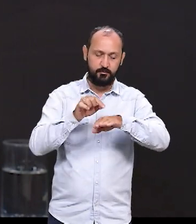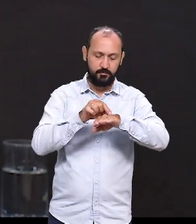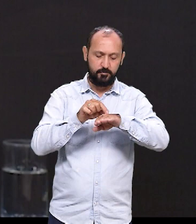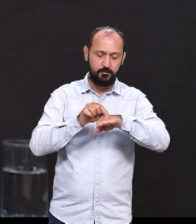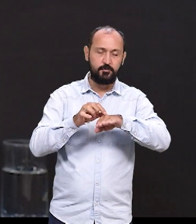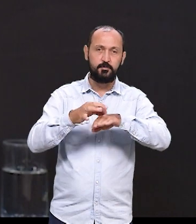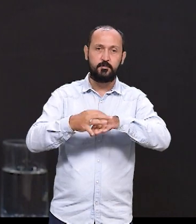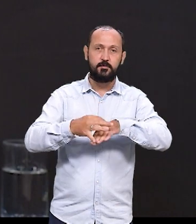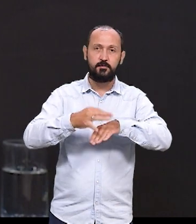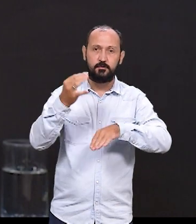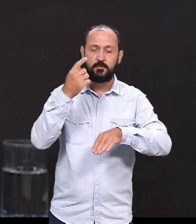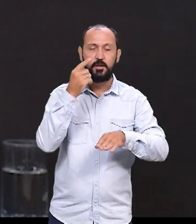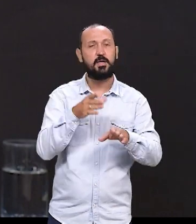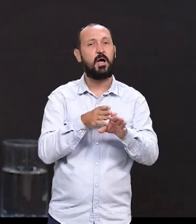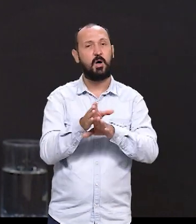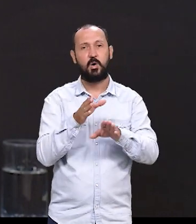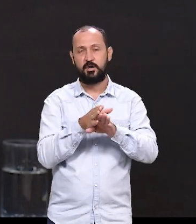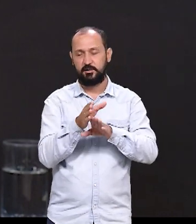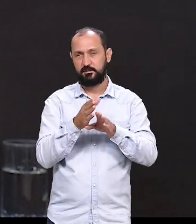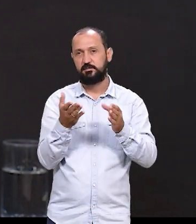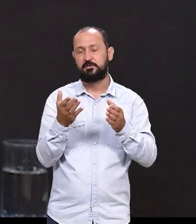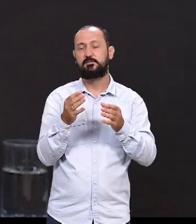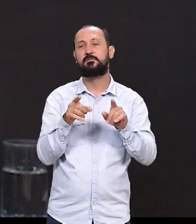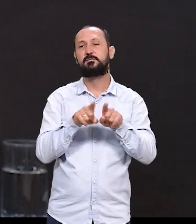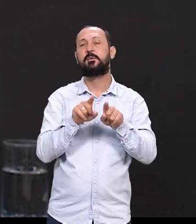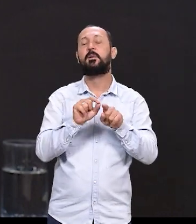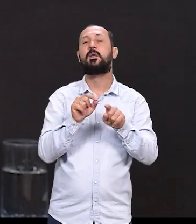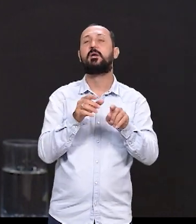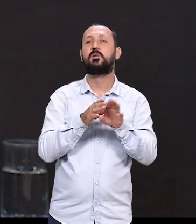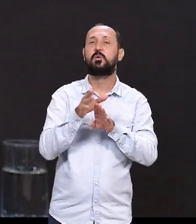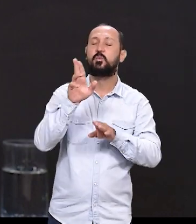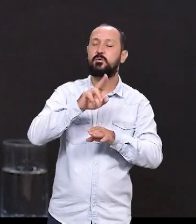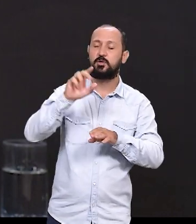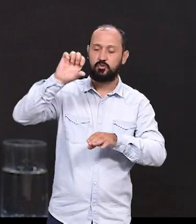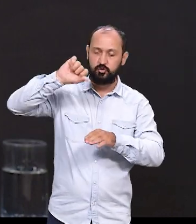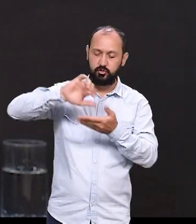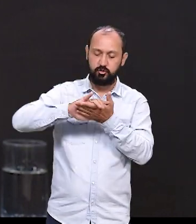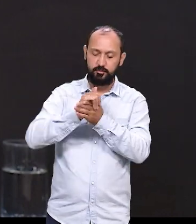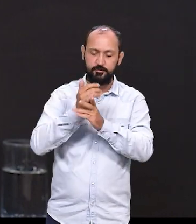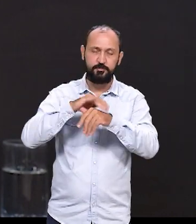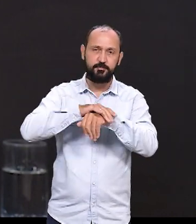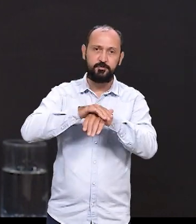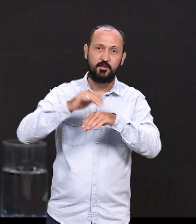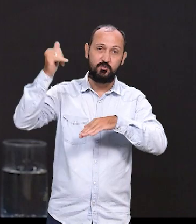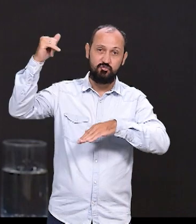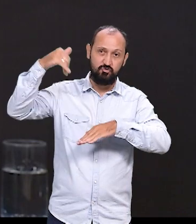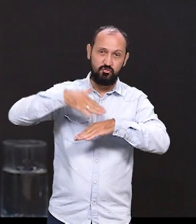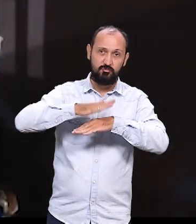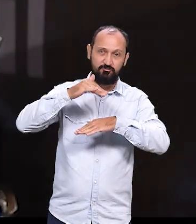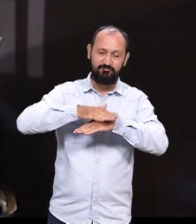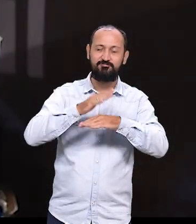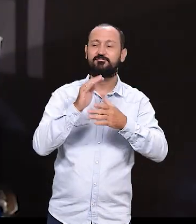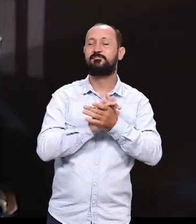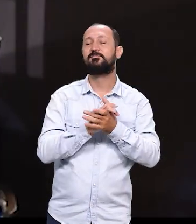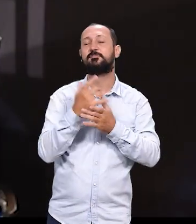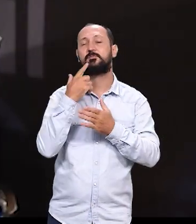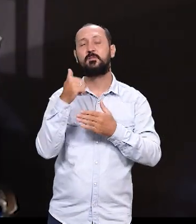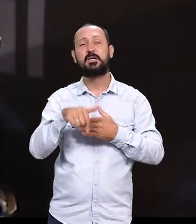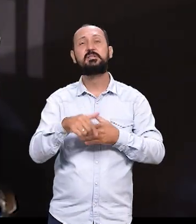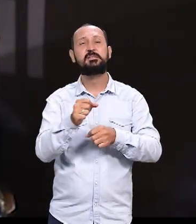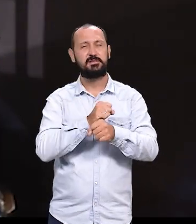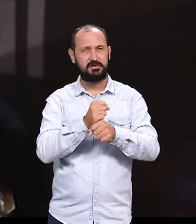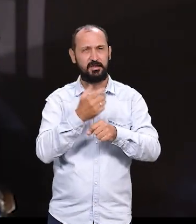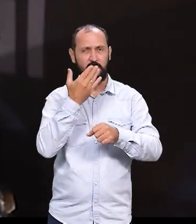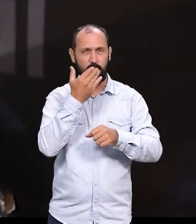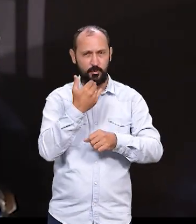de pele através das cirurgias para remoção do câncer de pele e da orientação eh inclusive da orientação do uso do filtro solar e Doutor este ano A